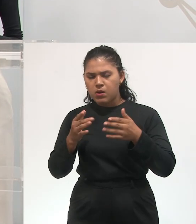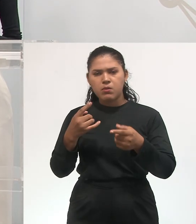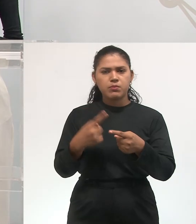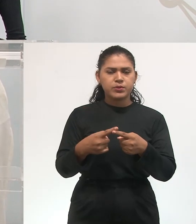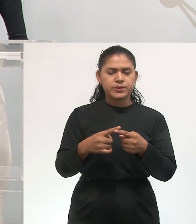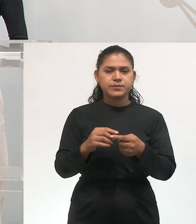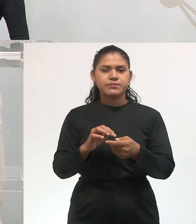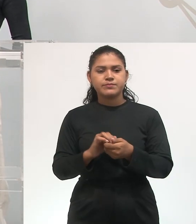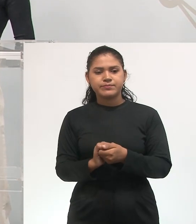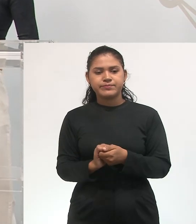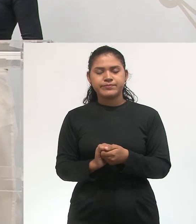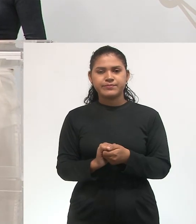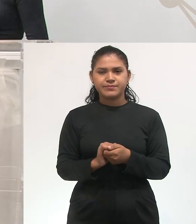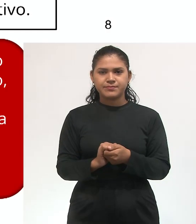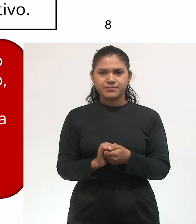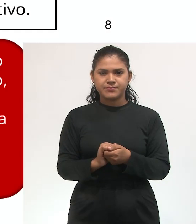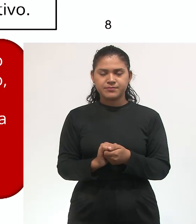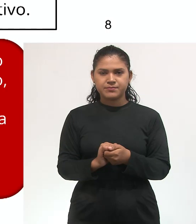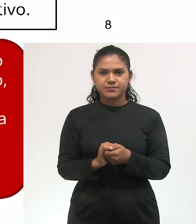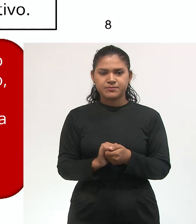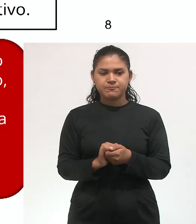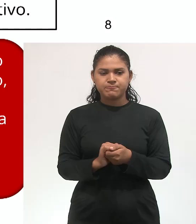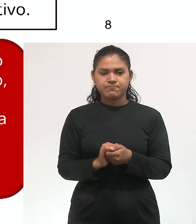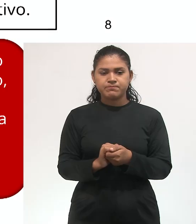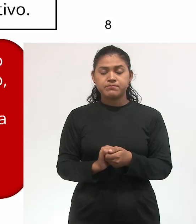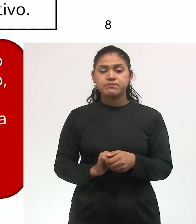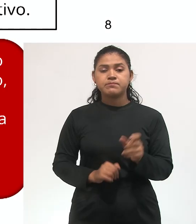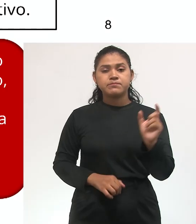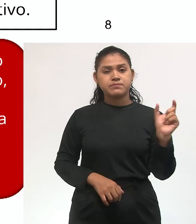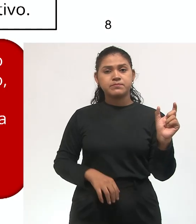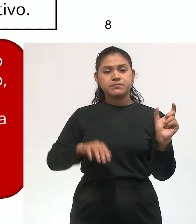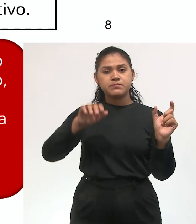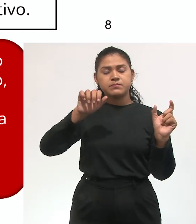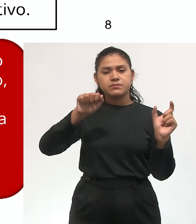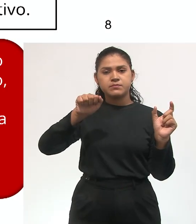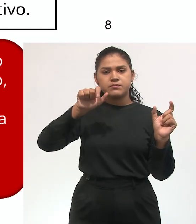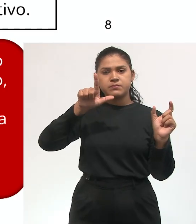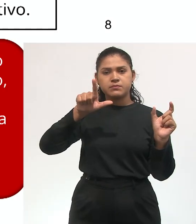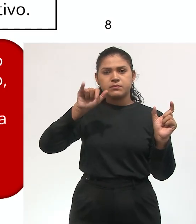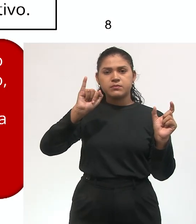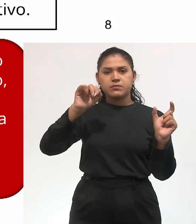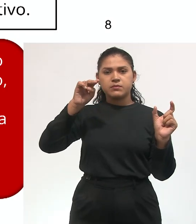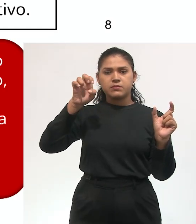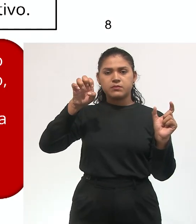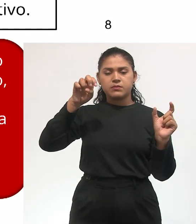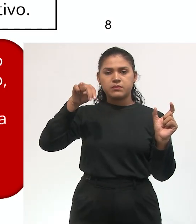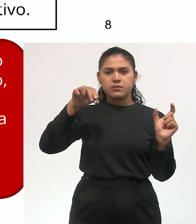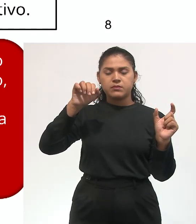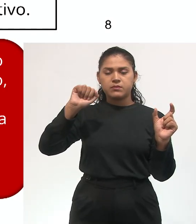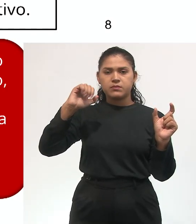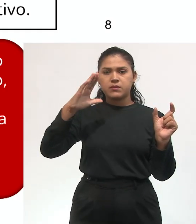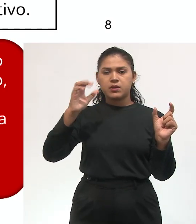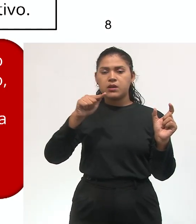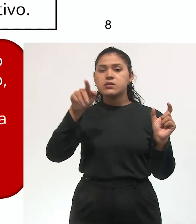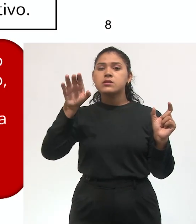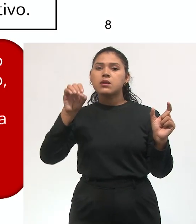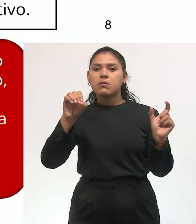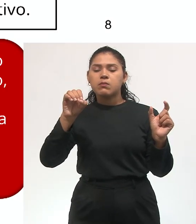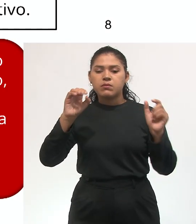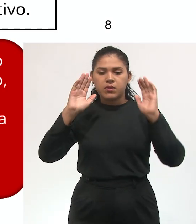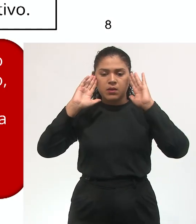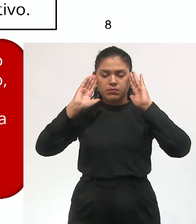marxista? Vamos aqui ao slide. A alienação, para o Marx, seria a perda